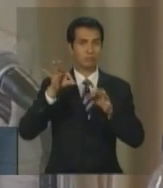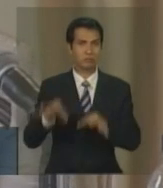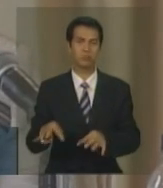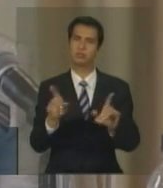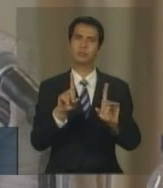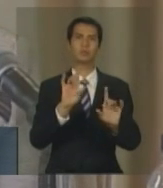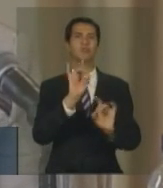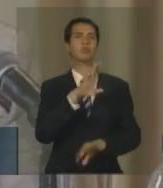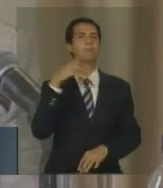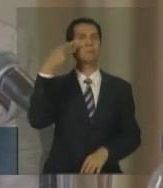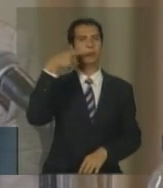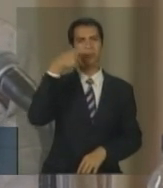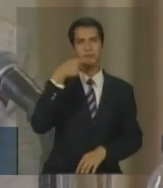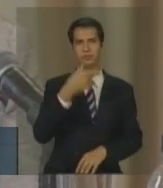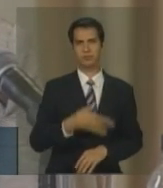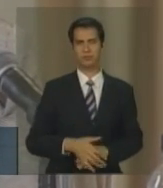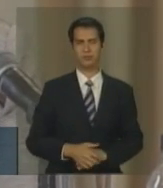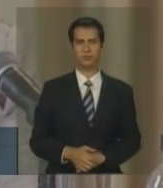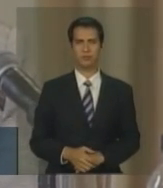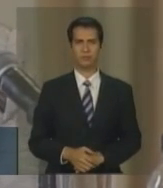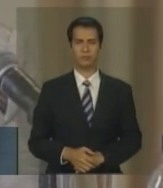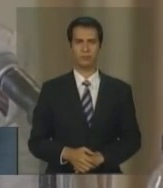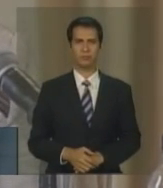na política.